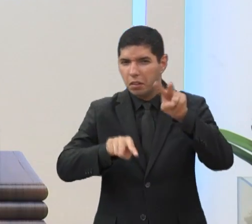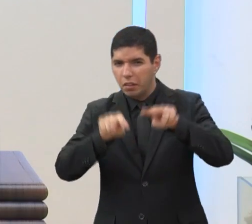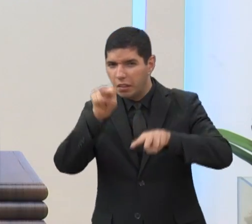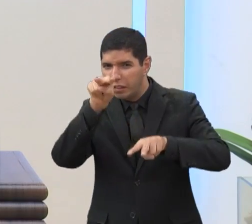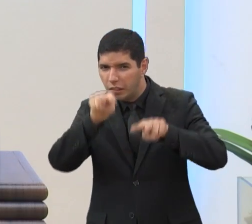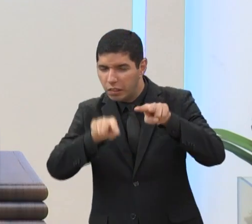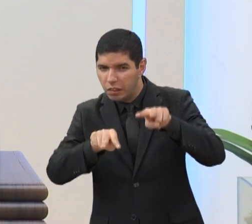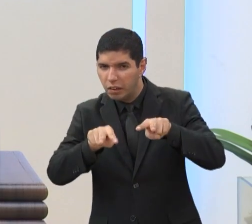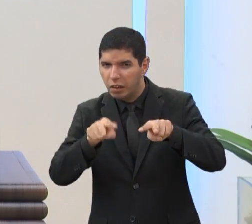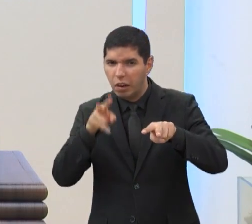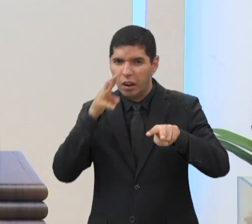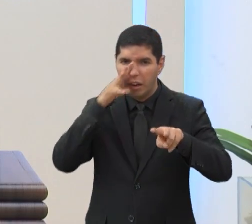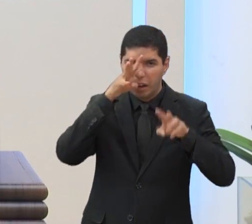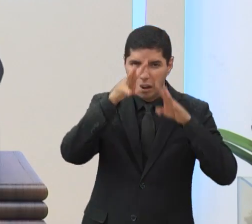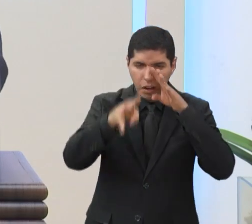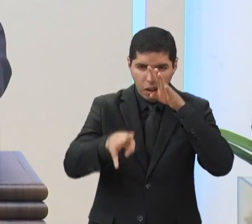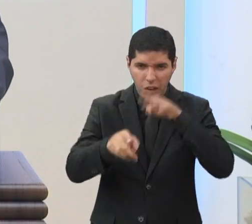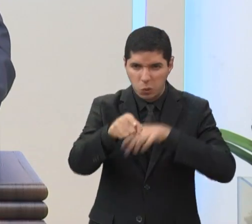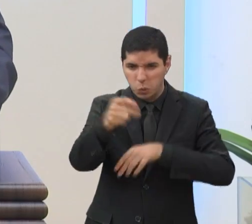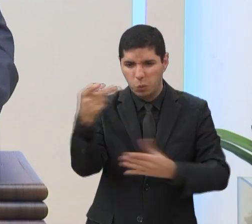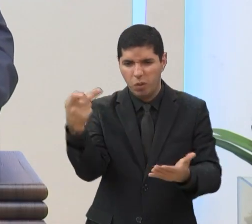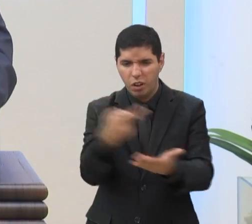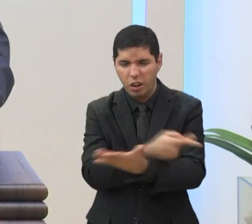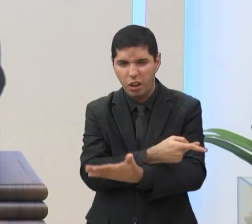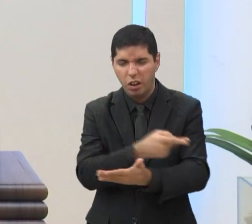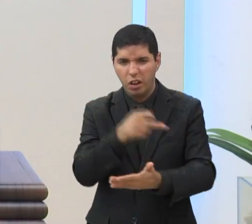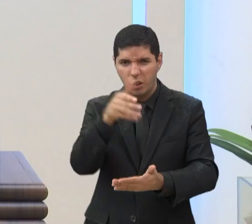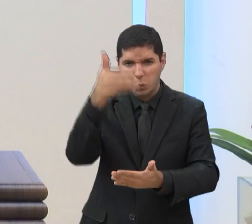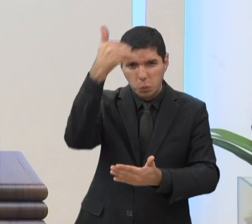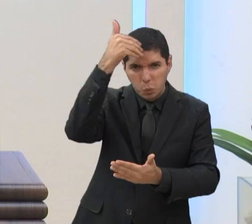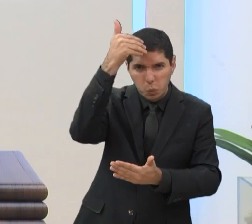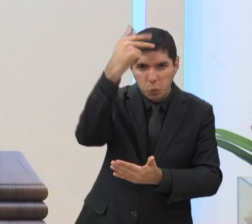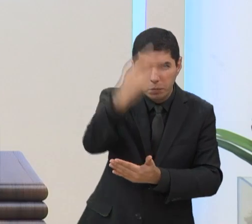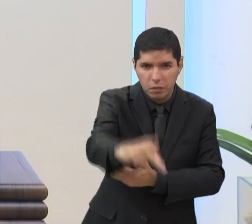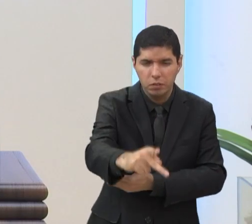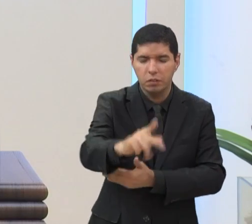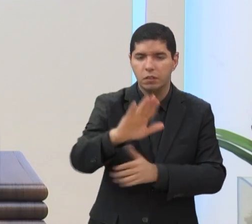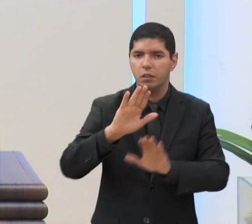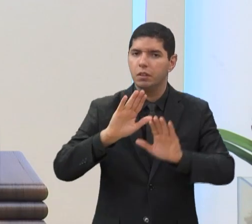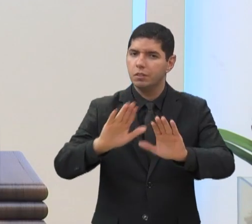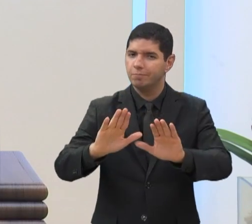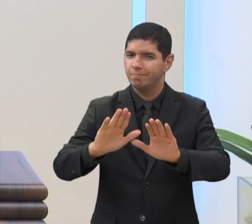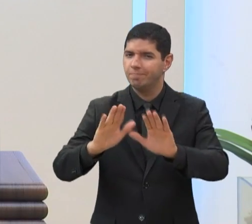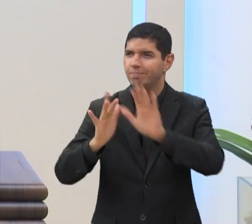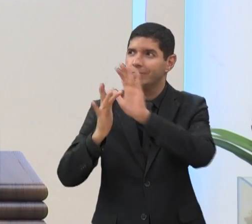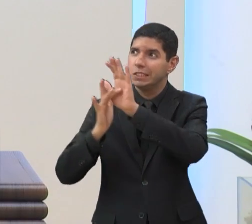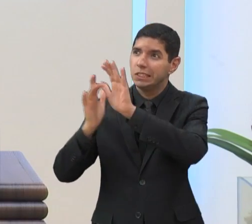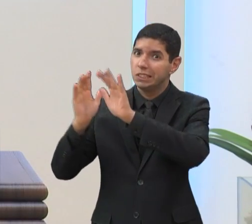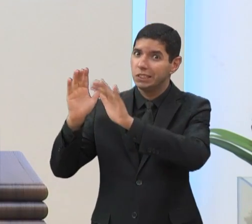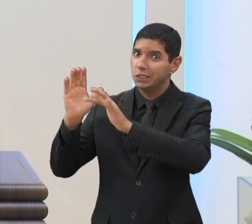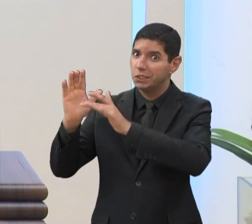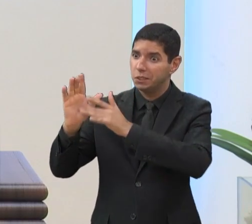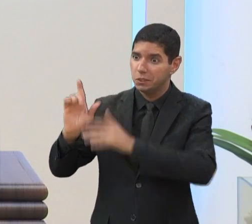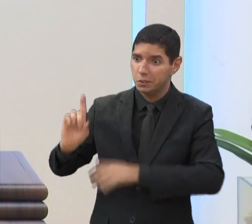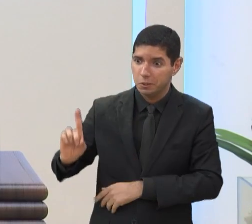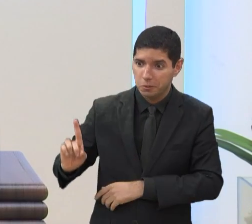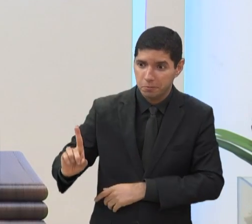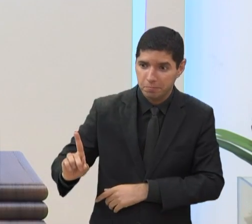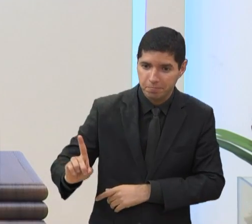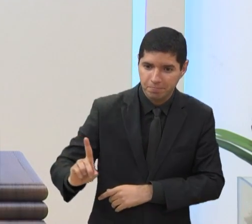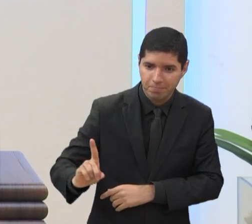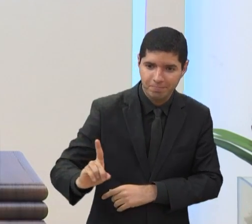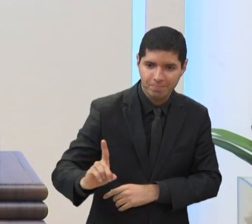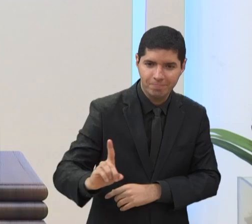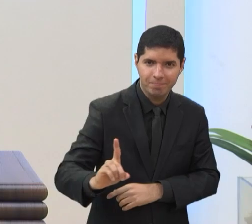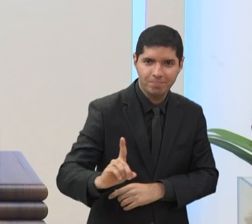os seus erros, eu te apresento um Jesus que está passando aí por